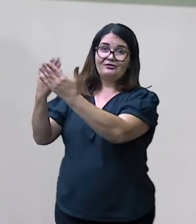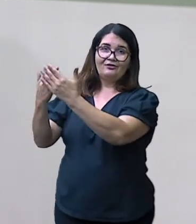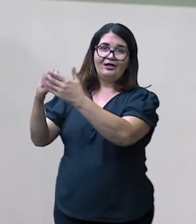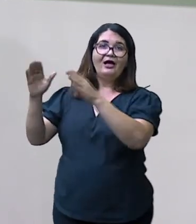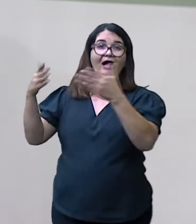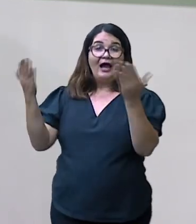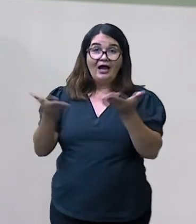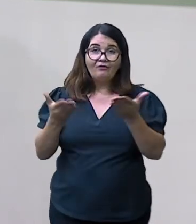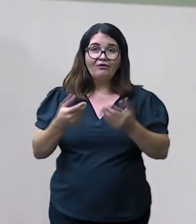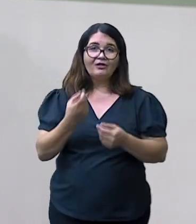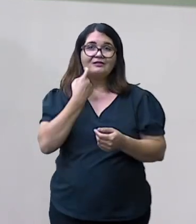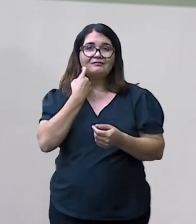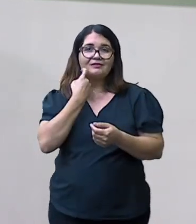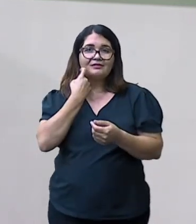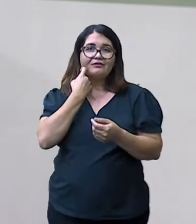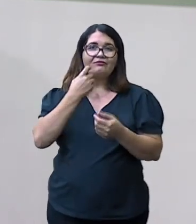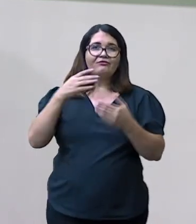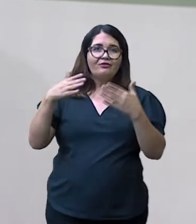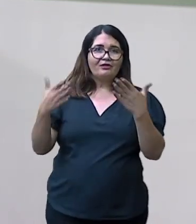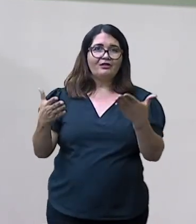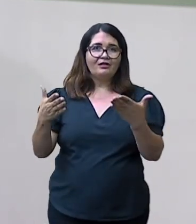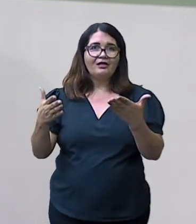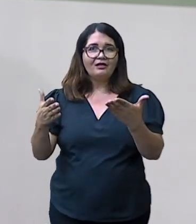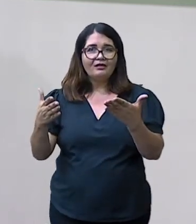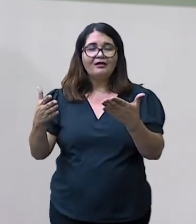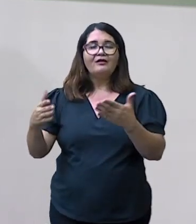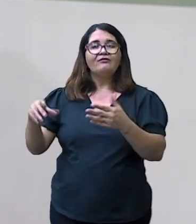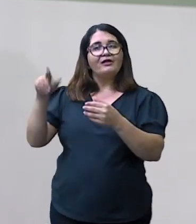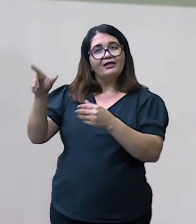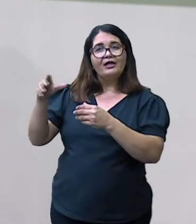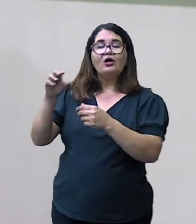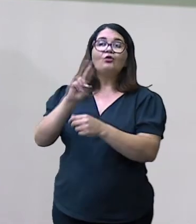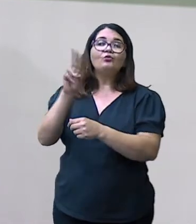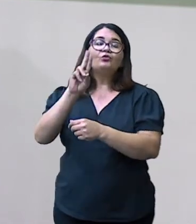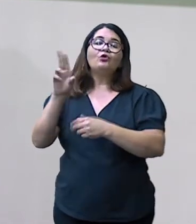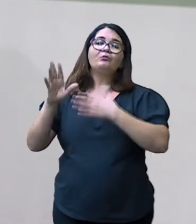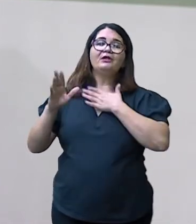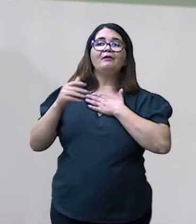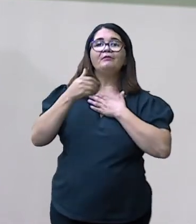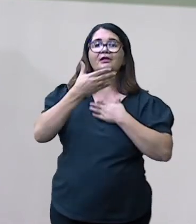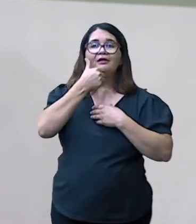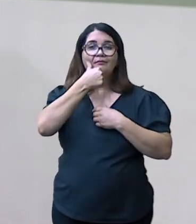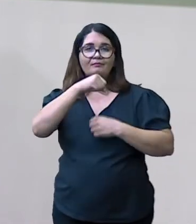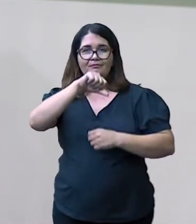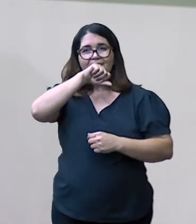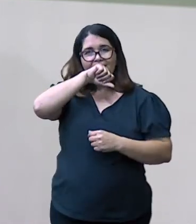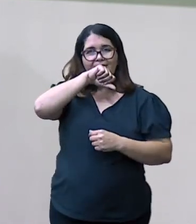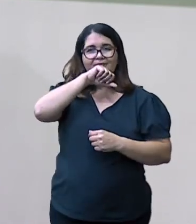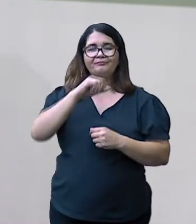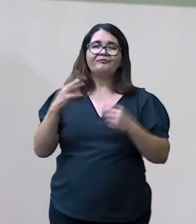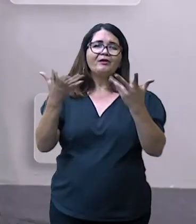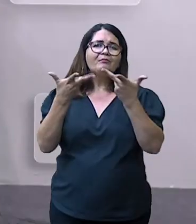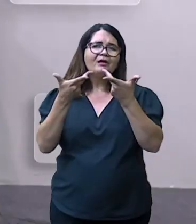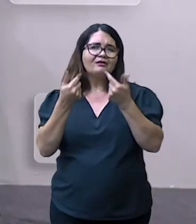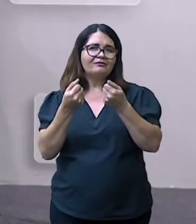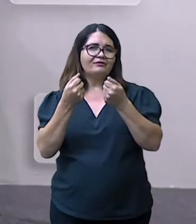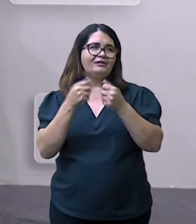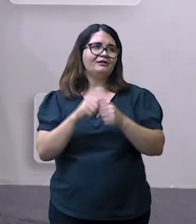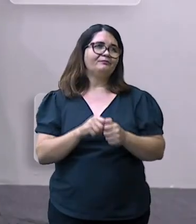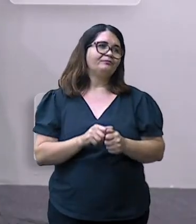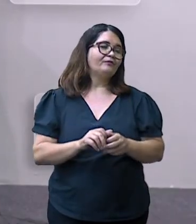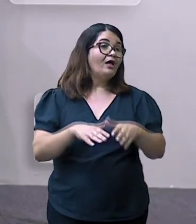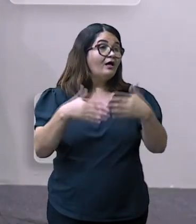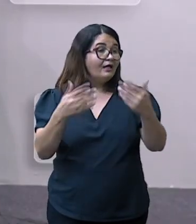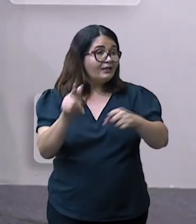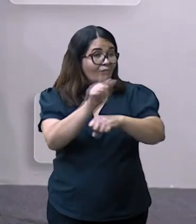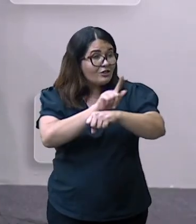sexta-feira, essa escola lá em Altinópolis, Violeta Dias de Andrade, é o nome da minha mãe. Maravilha. A gestão